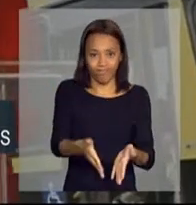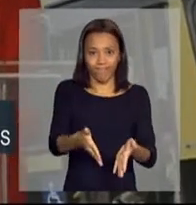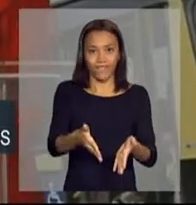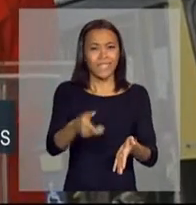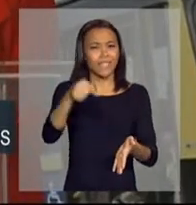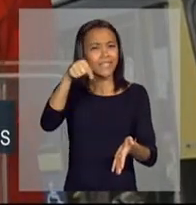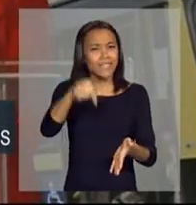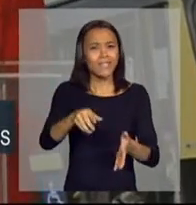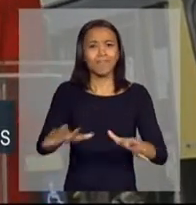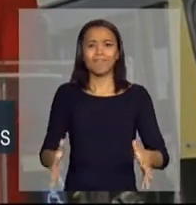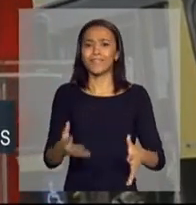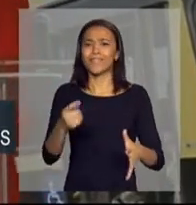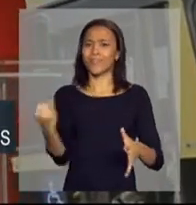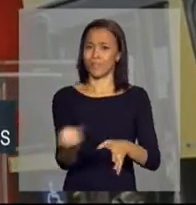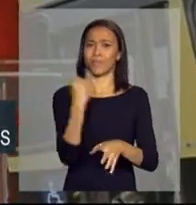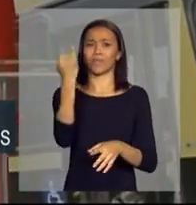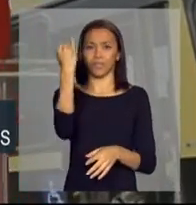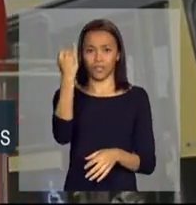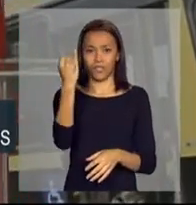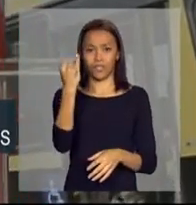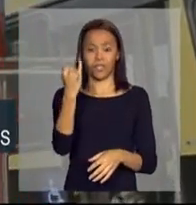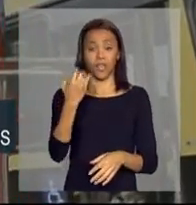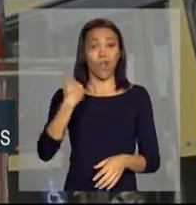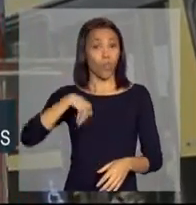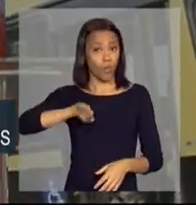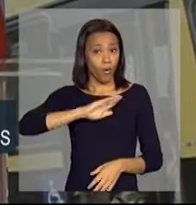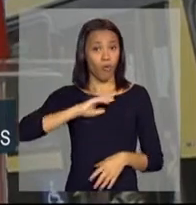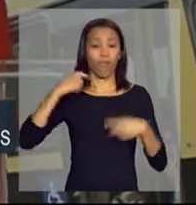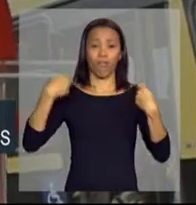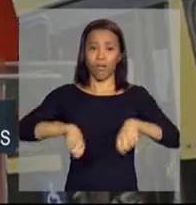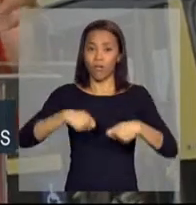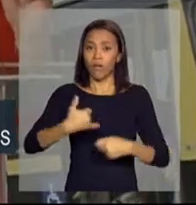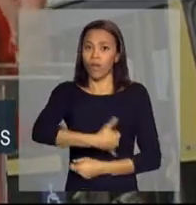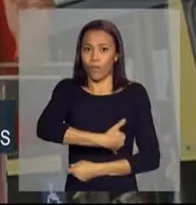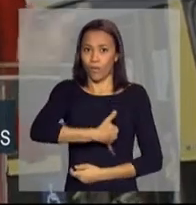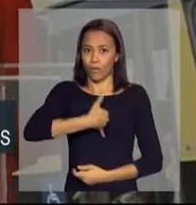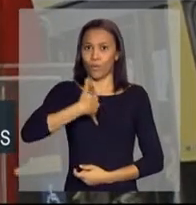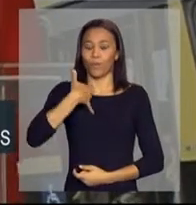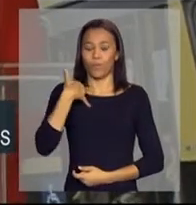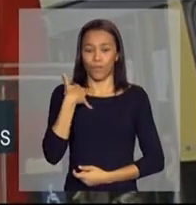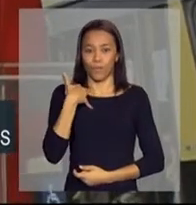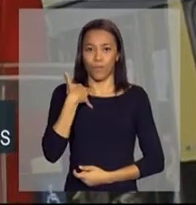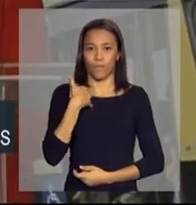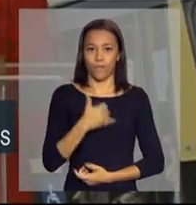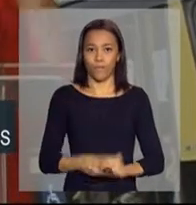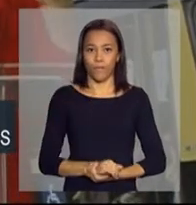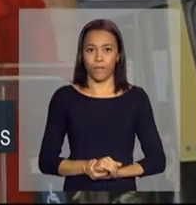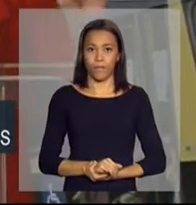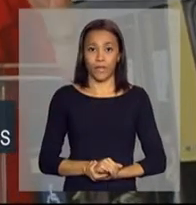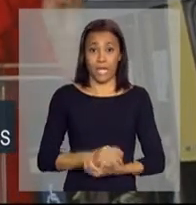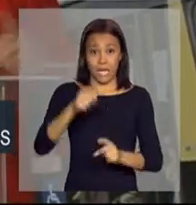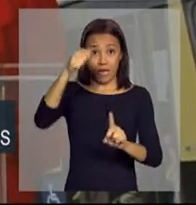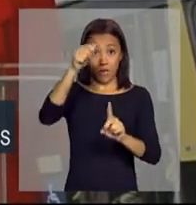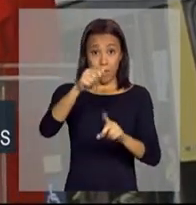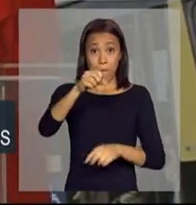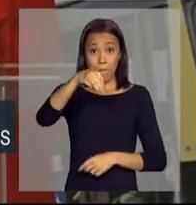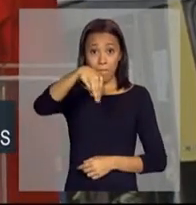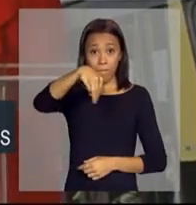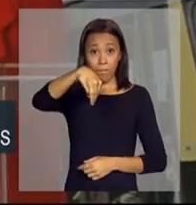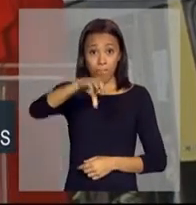que é fundamental. Nós temos de ter orgulho. Em março de